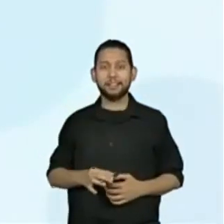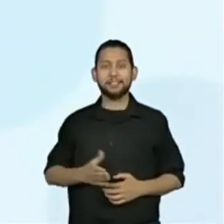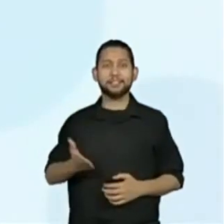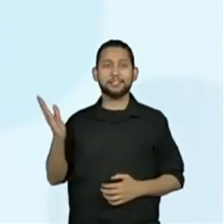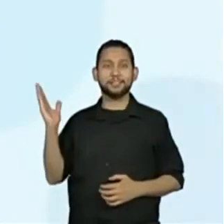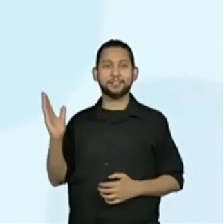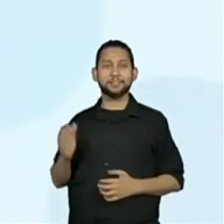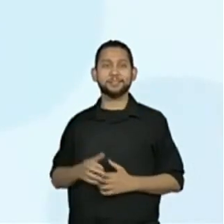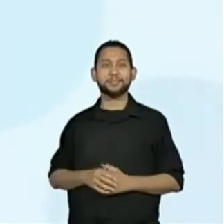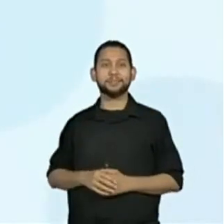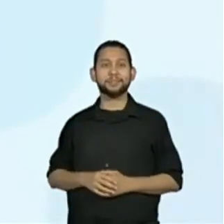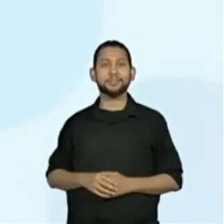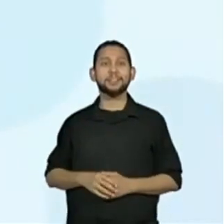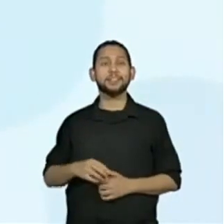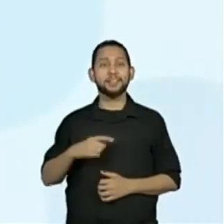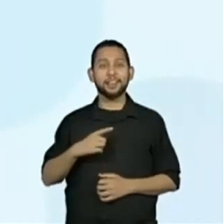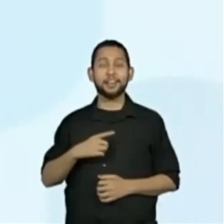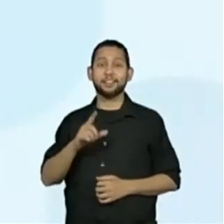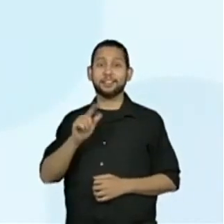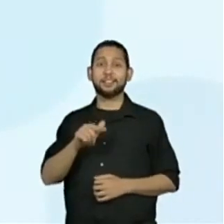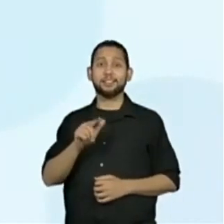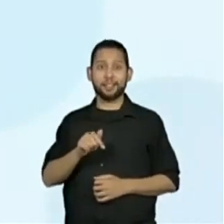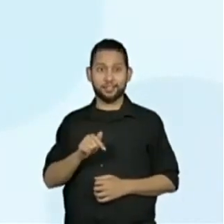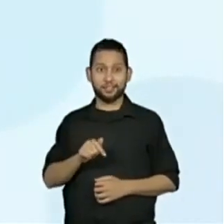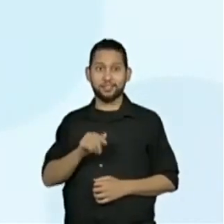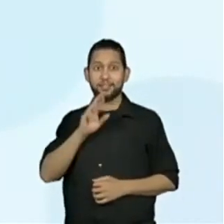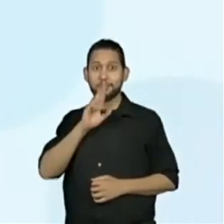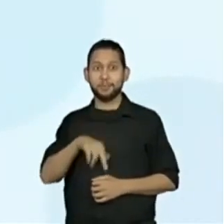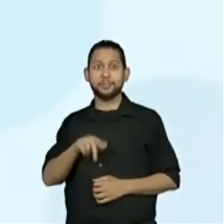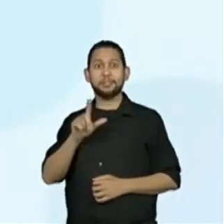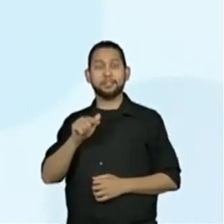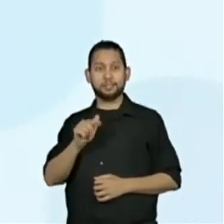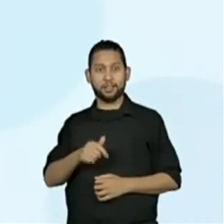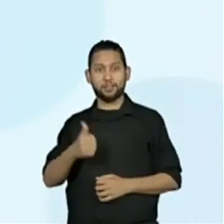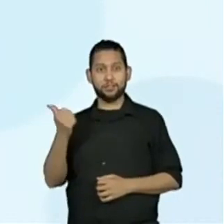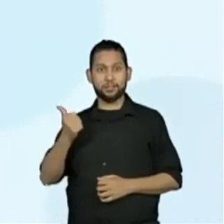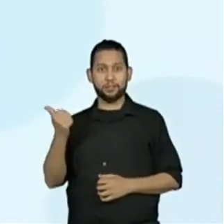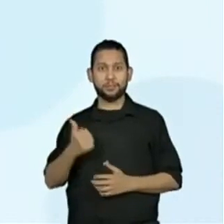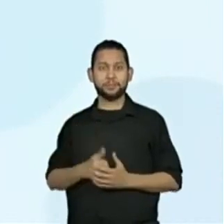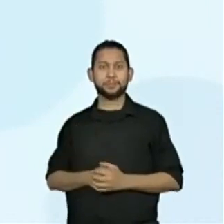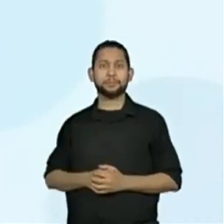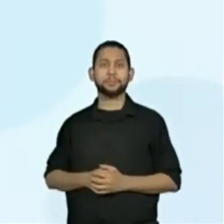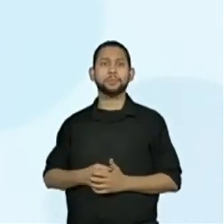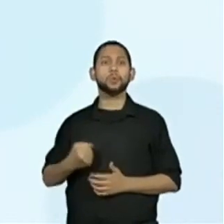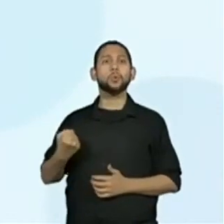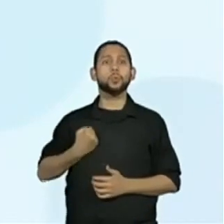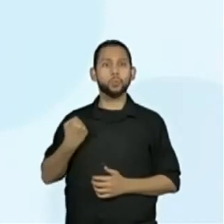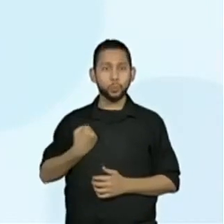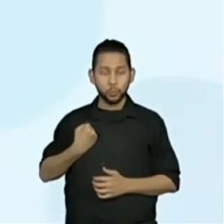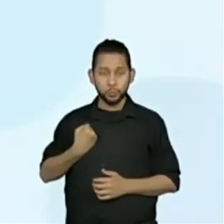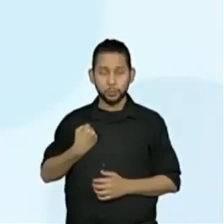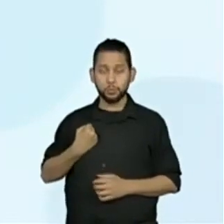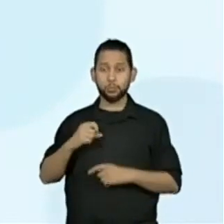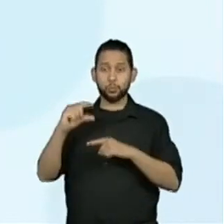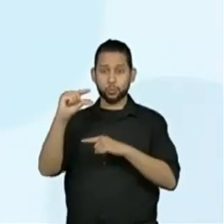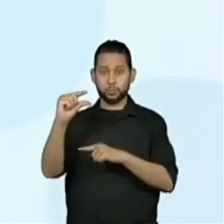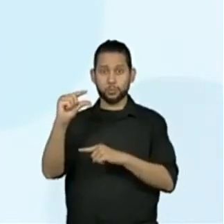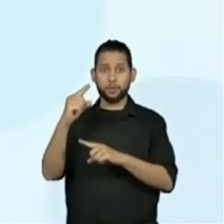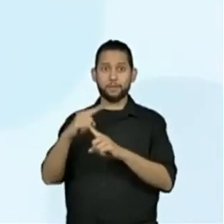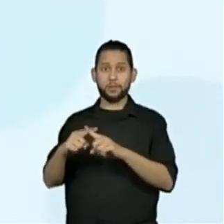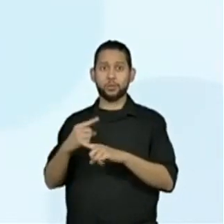ser? Que é? Você quer a da 18? Da 17. Responde essa da casinha. É Vamos um número lá. Vezes